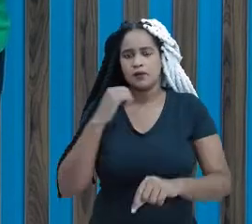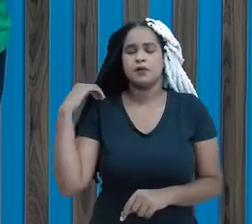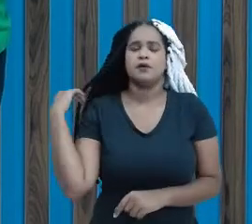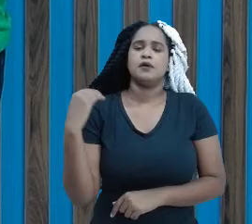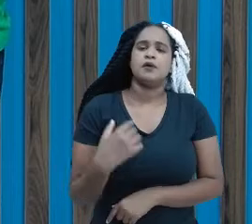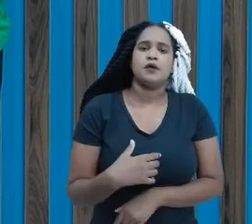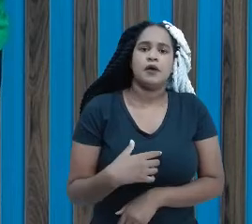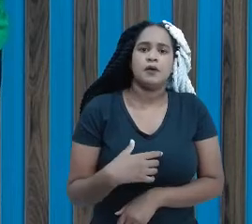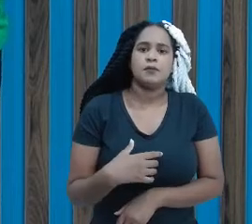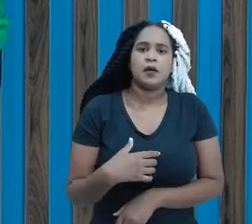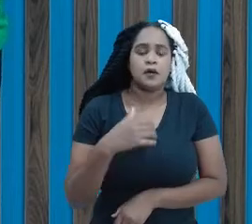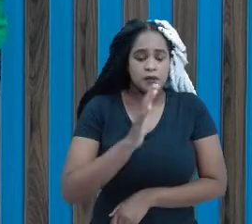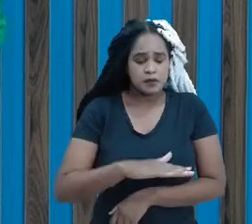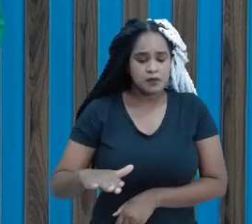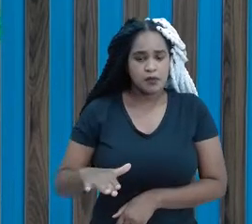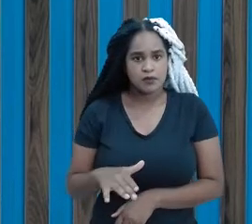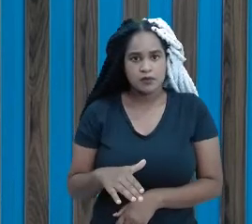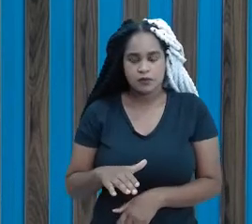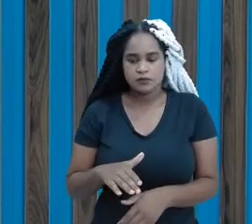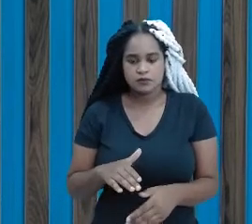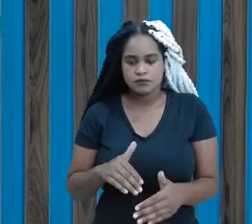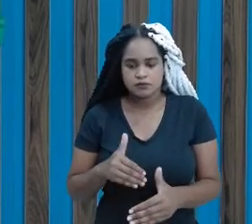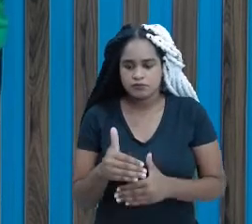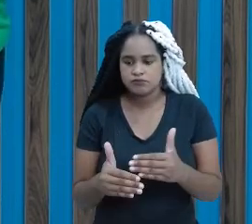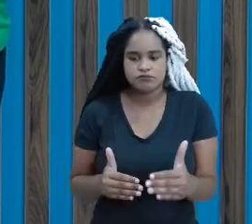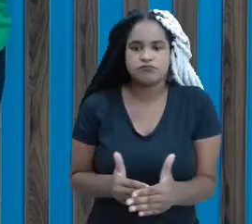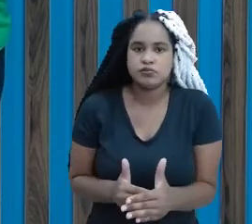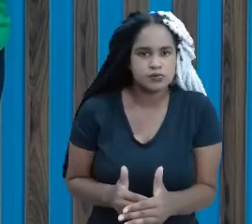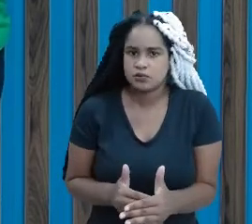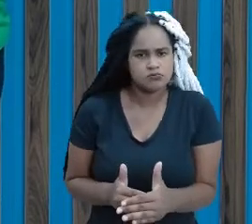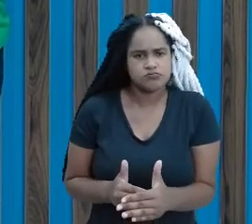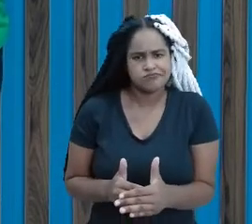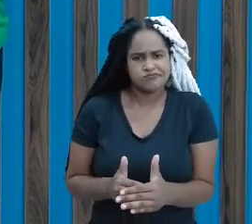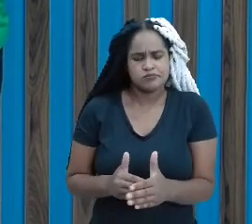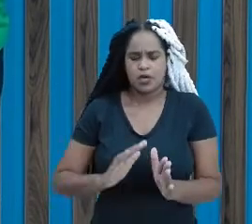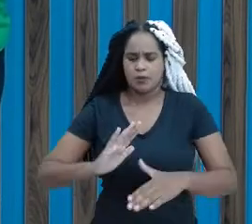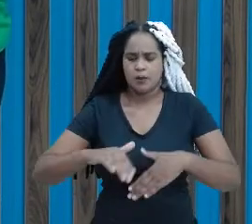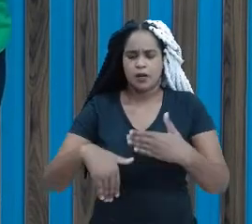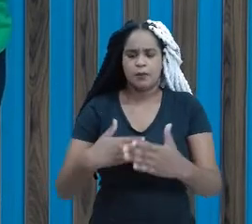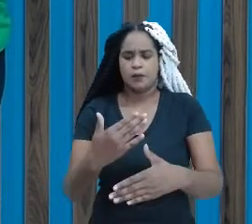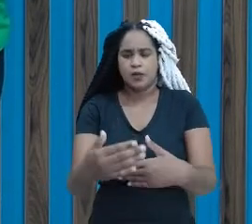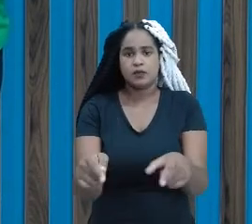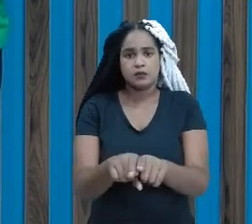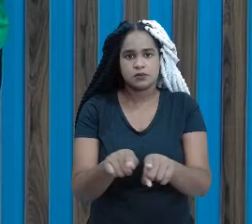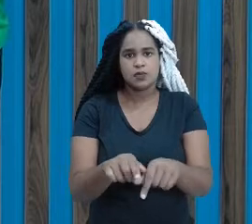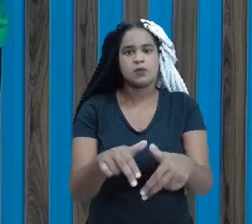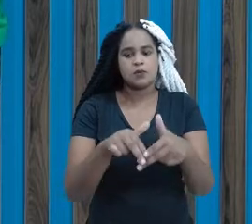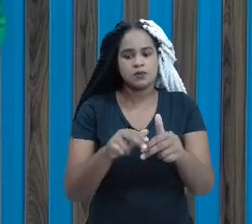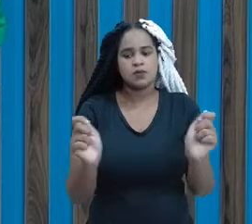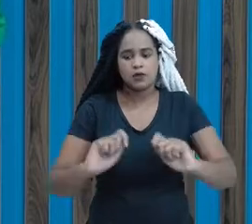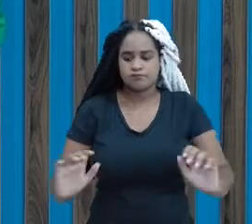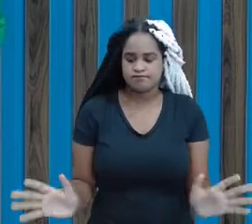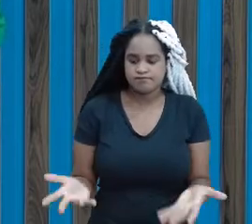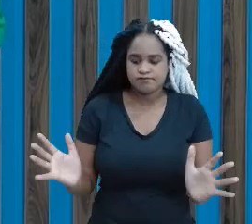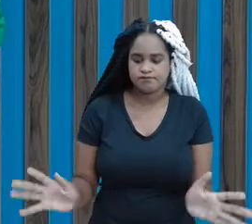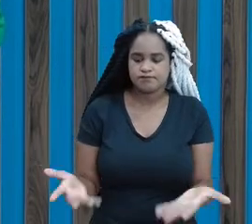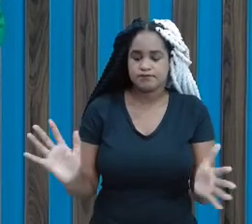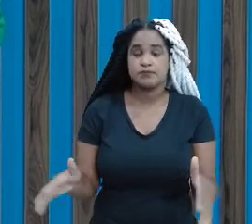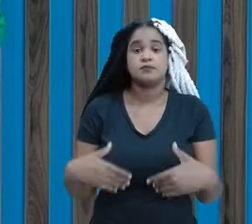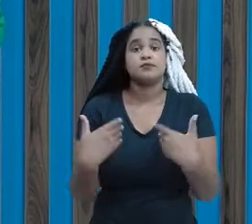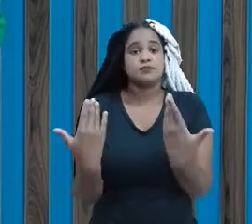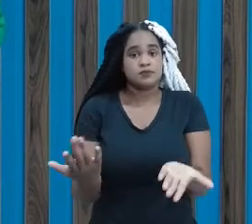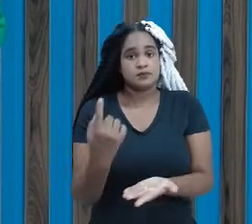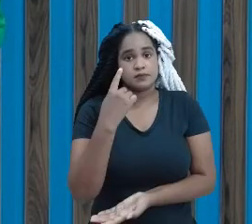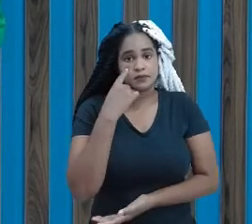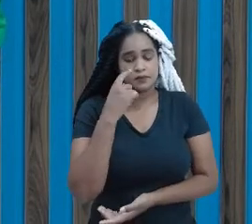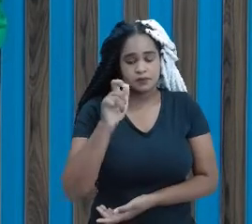fique atrasado, né, com relação às outras pessoas da sua idade, tá bom? Então, o indivíduo